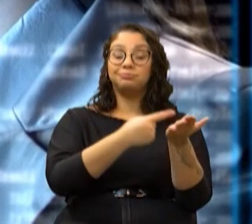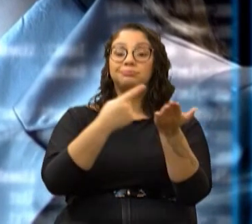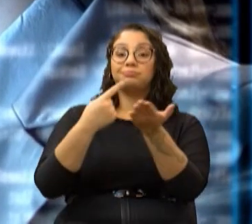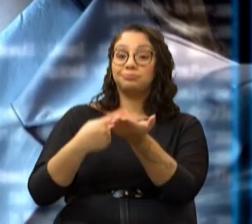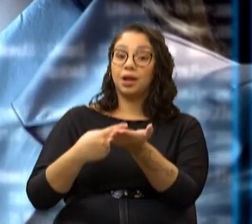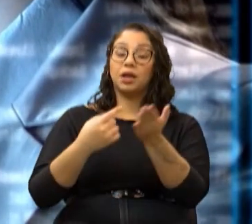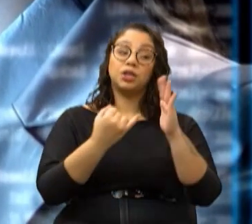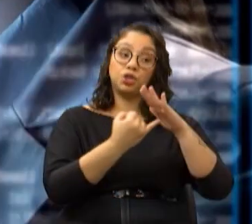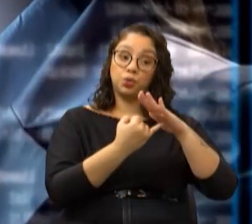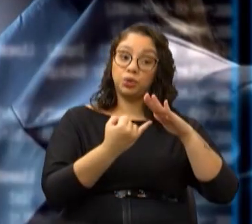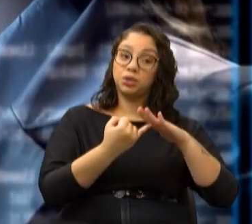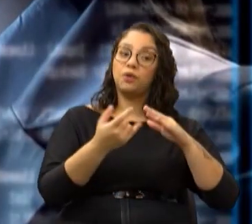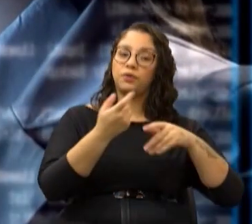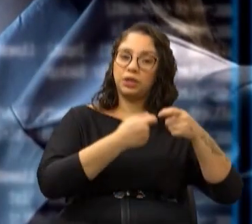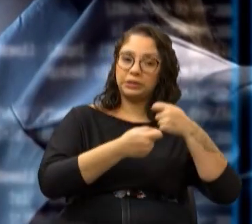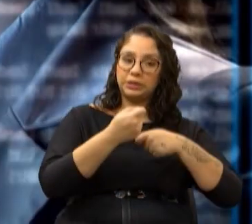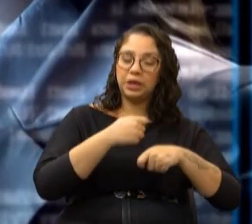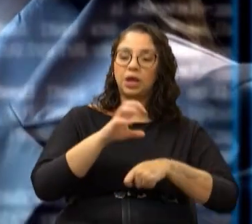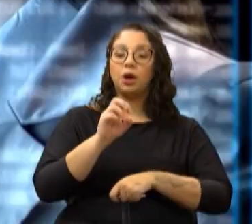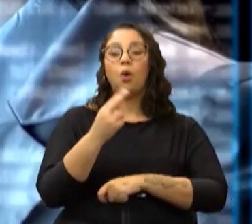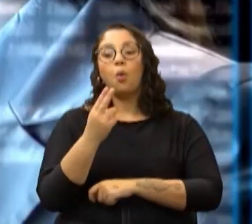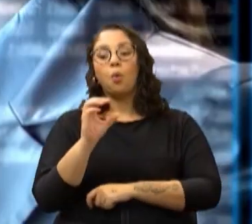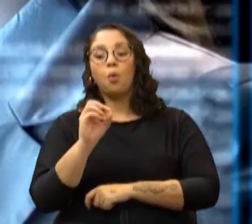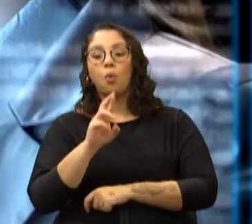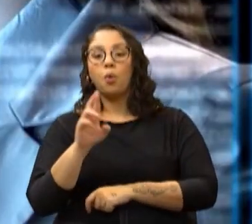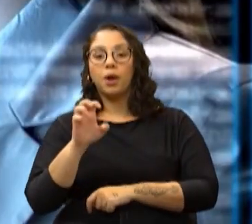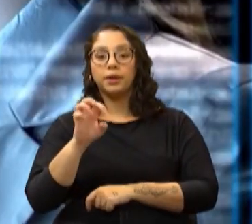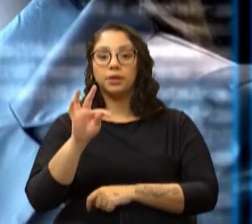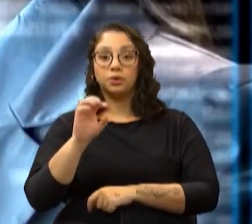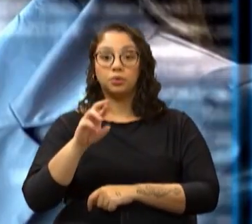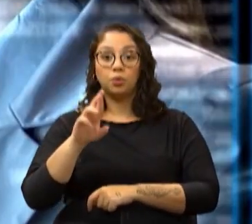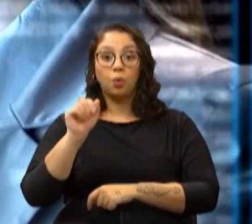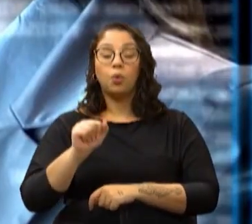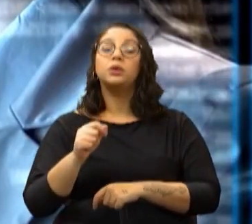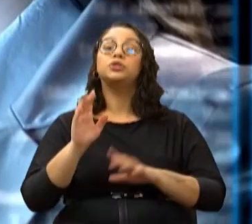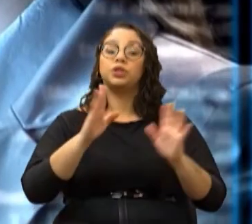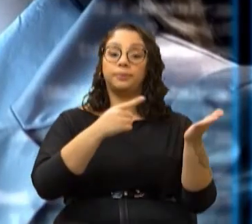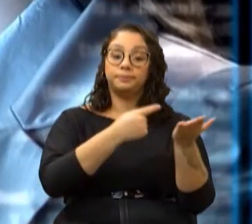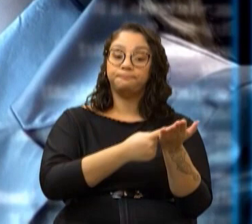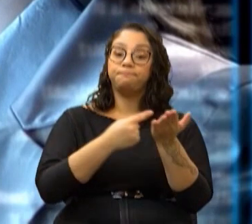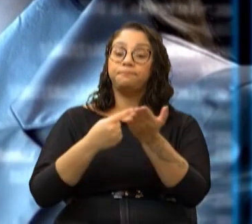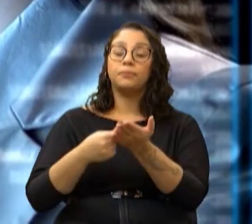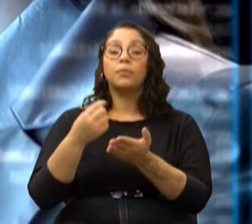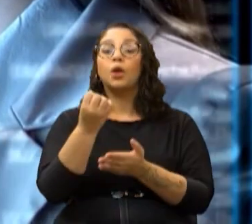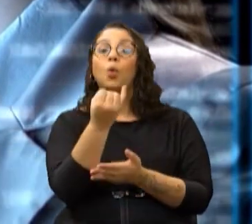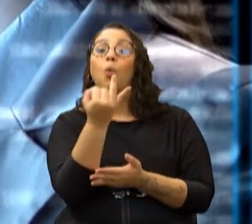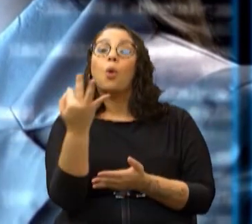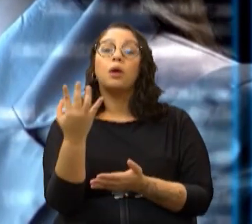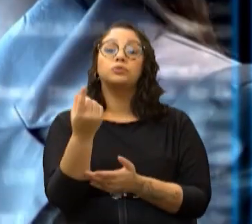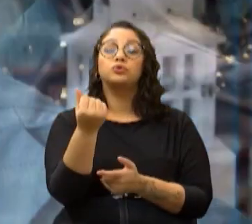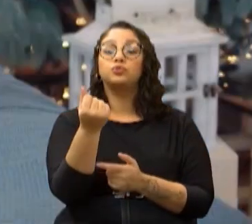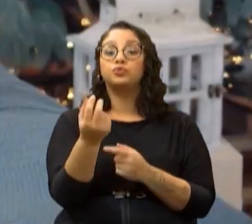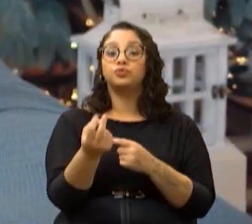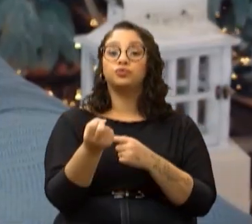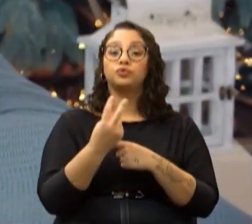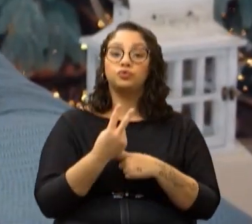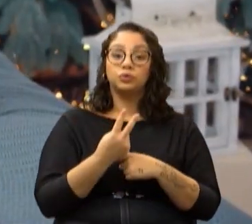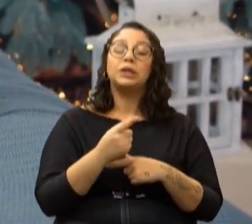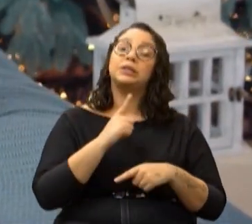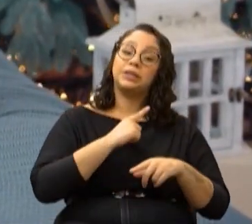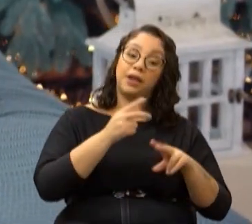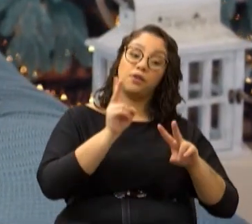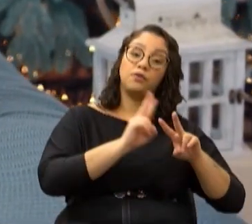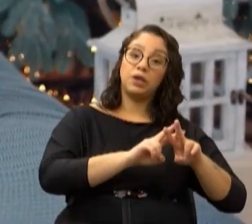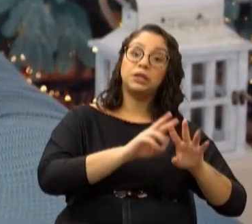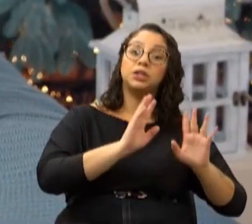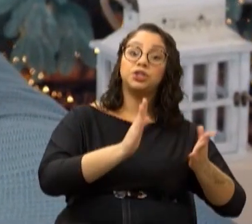é acordado com a instituição financeira ou com a corretora de valores qual será a rentabilidade daquela sua aplicação. Ou